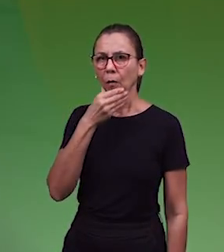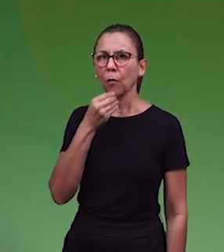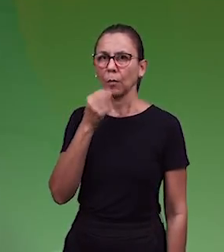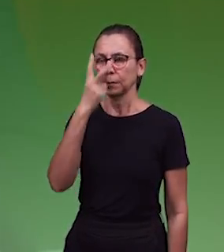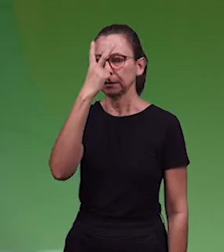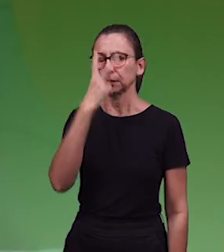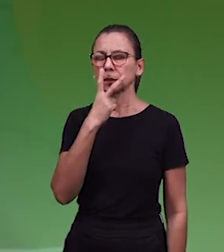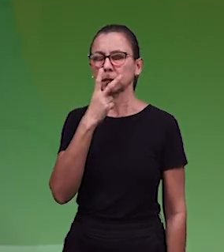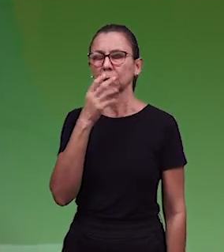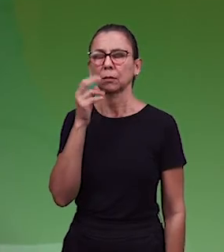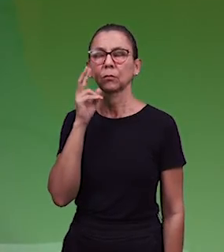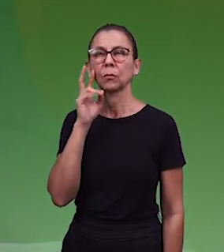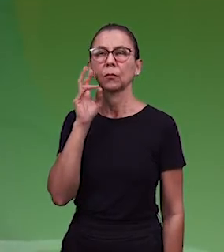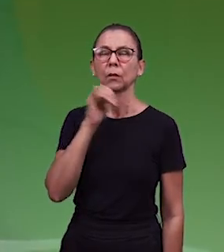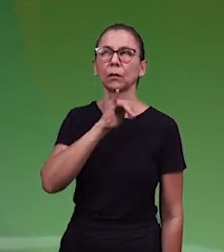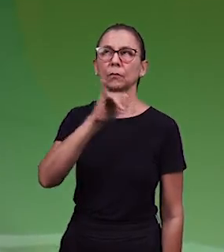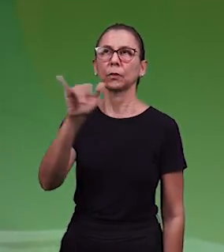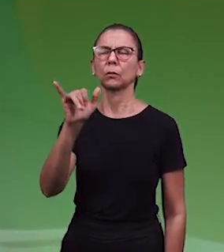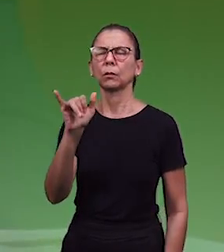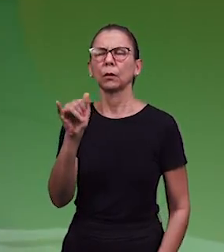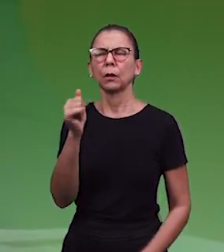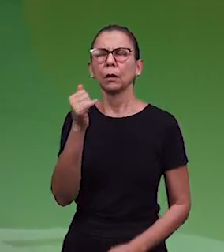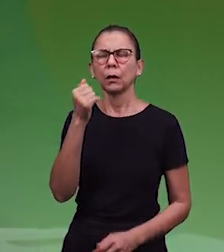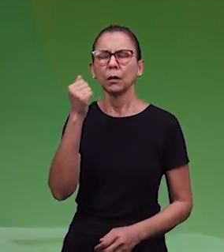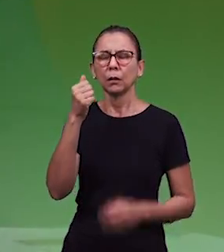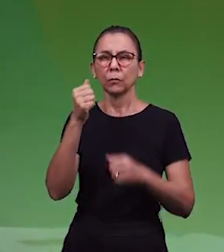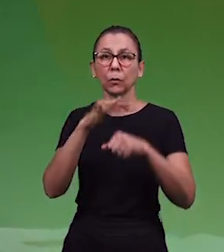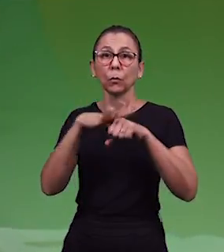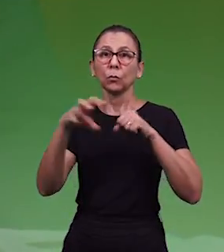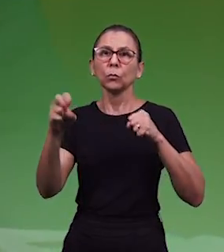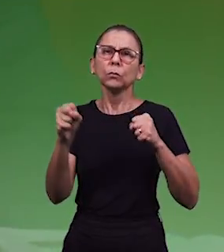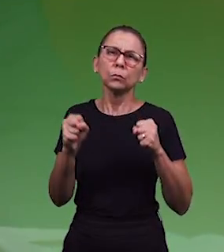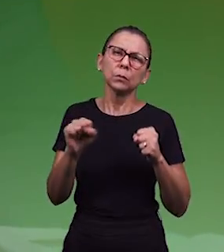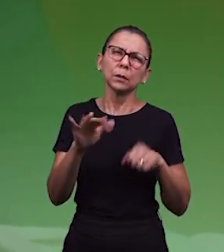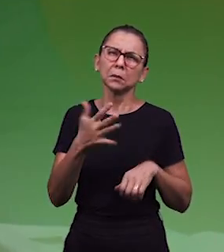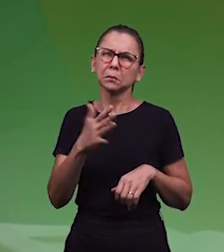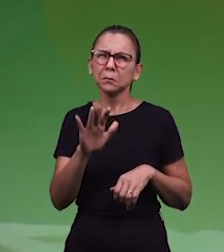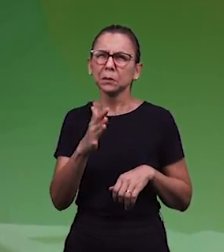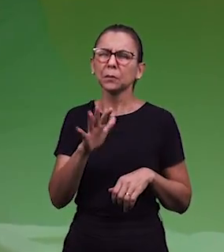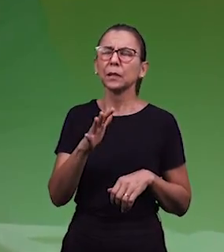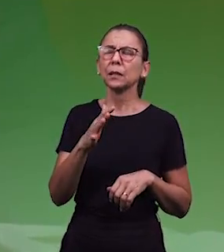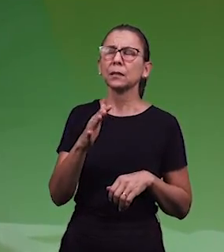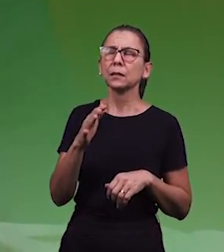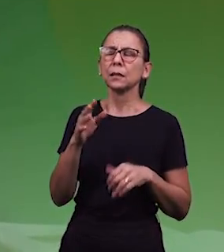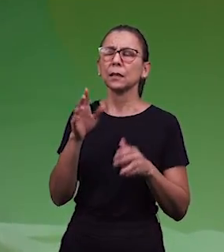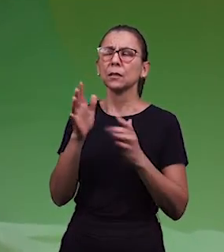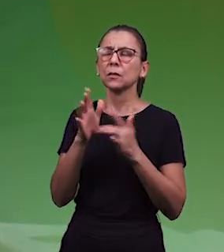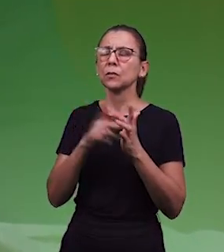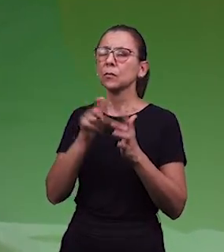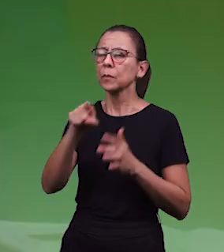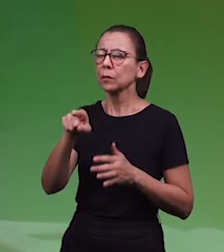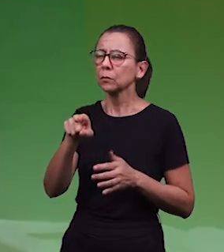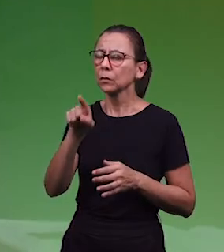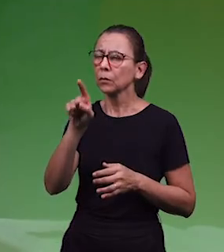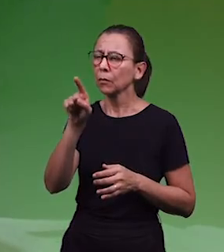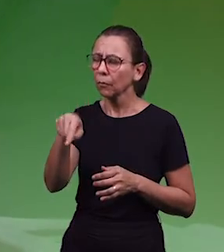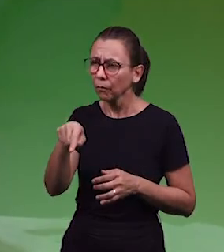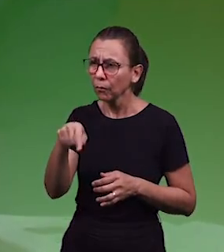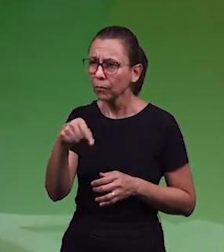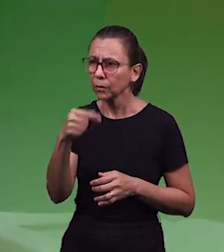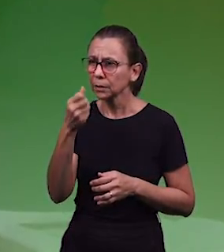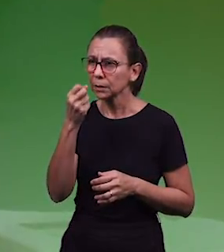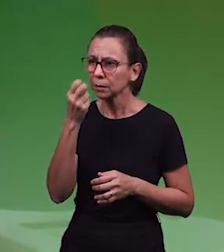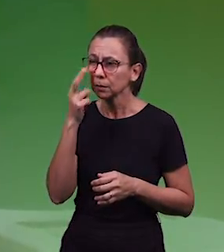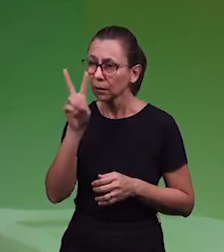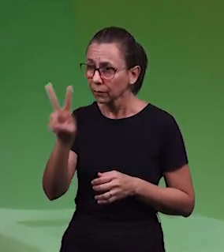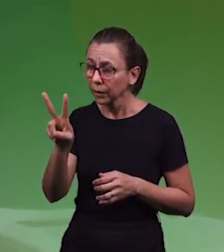Bom, ele não via nada, ele era cego. Estava vendo, só não estava vendo bem. Mas já estava vendo, já está bom,